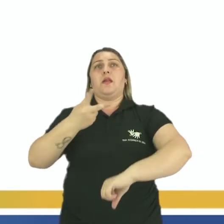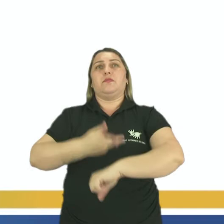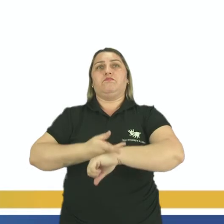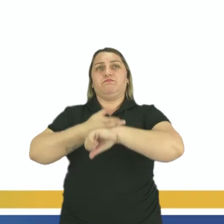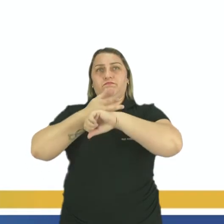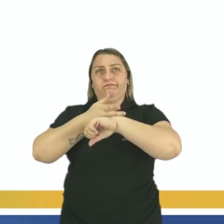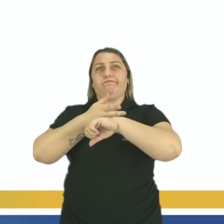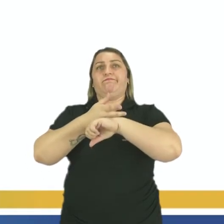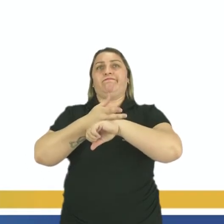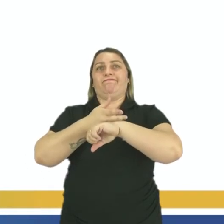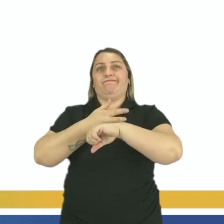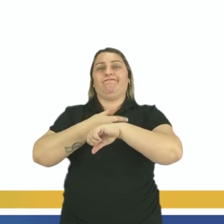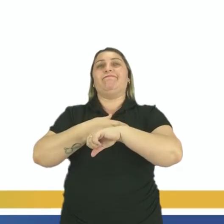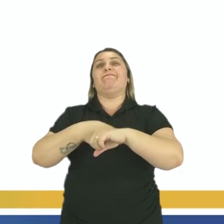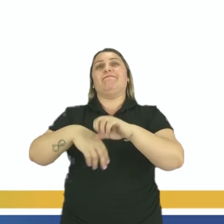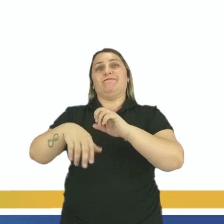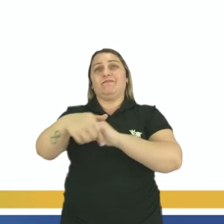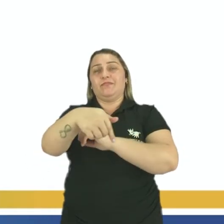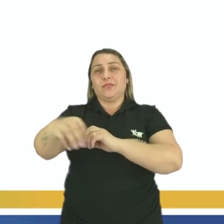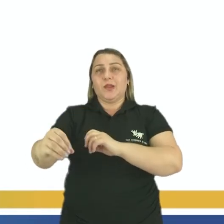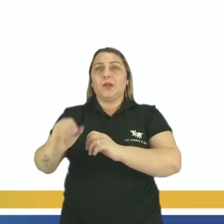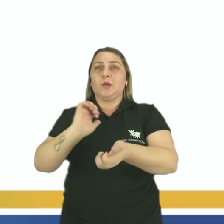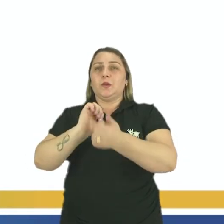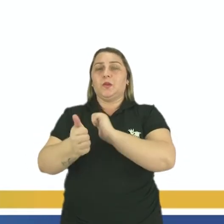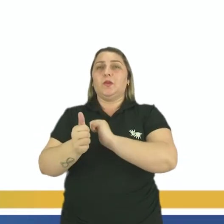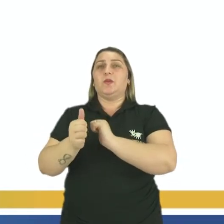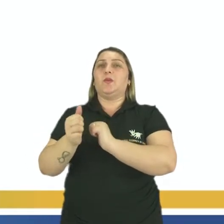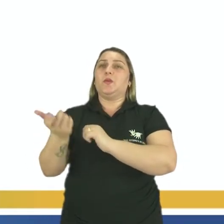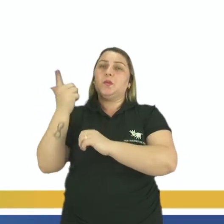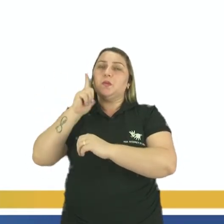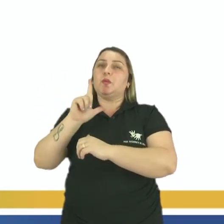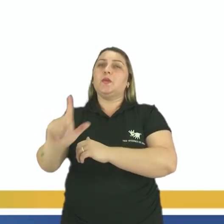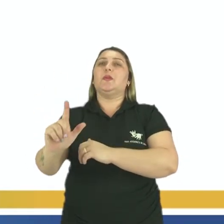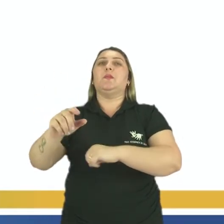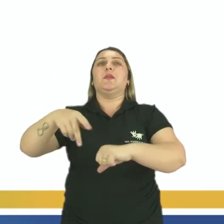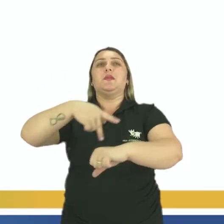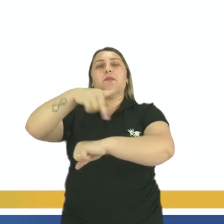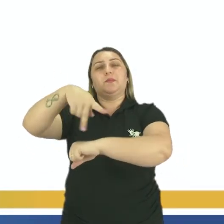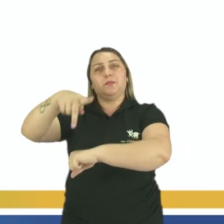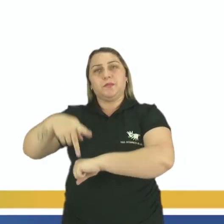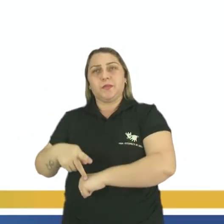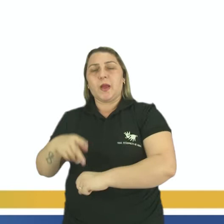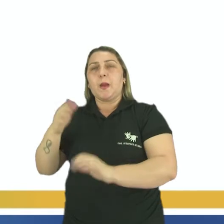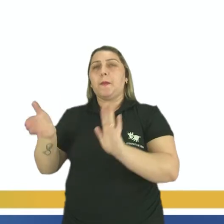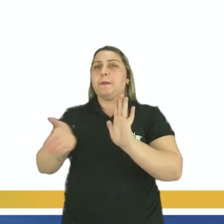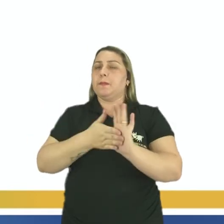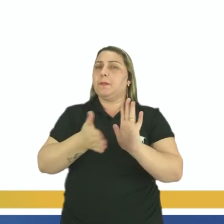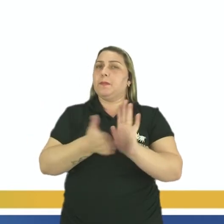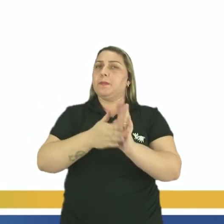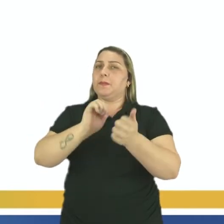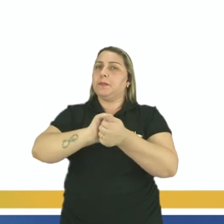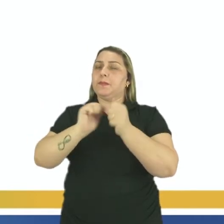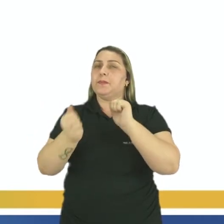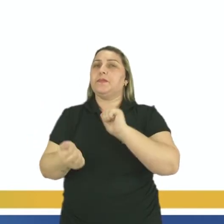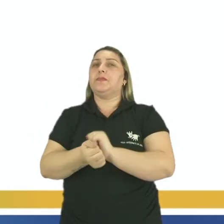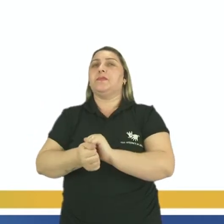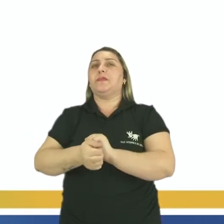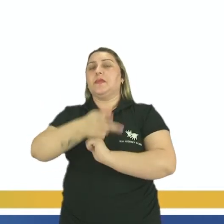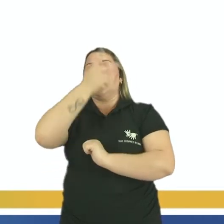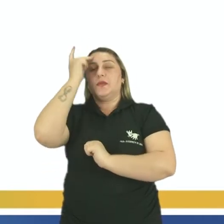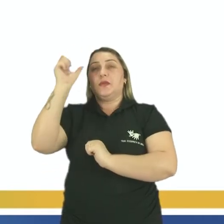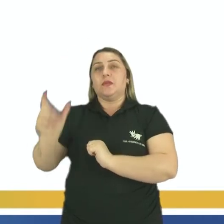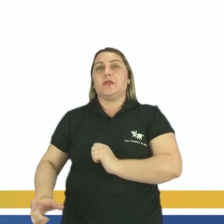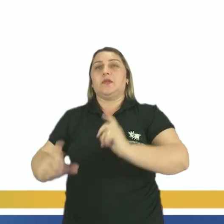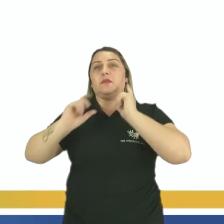de 70, o esporte foi resgatado pelos países nórdicos, com o propósito de adaptá-lo a pessoas